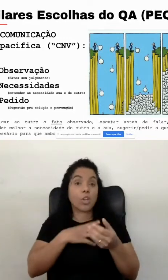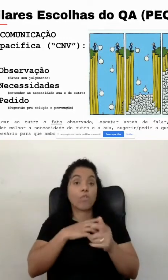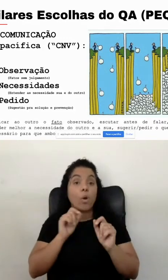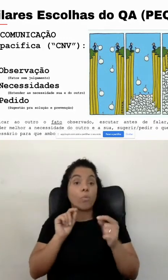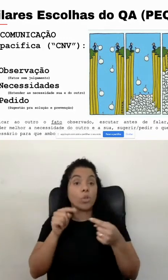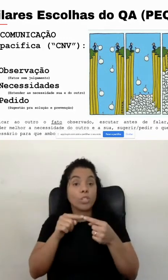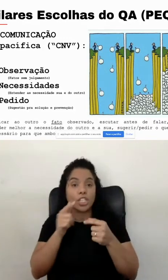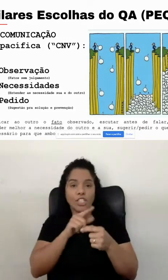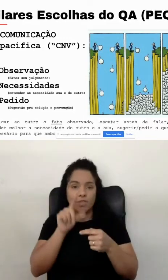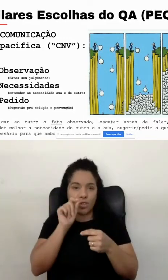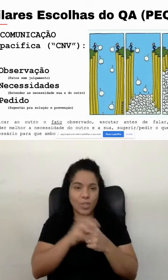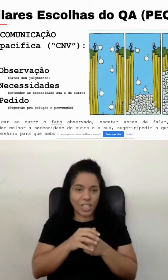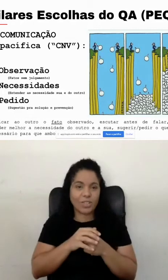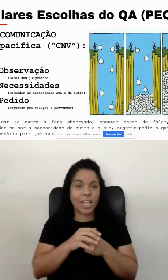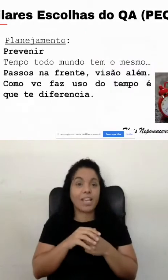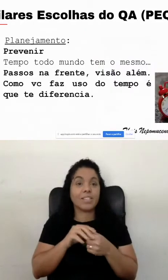foi definido.